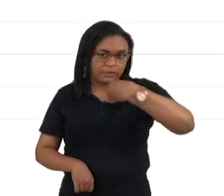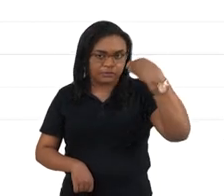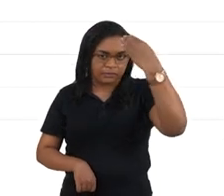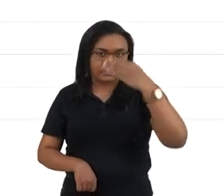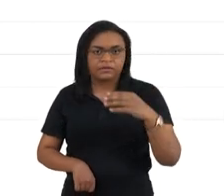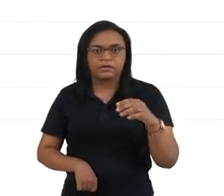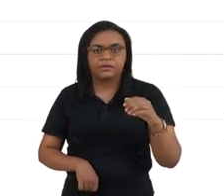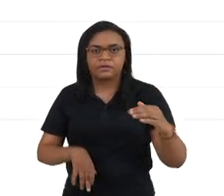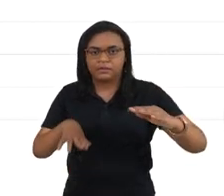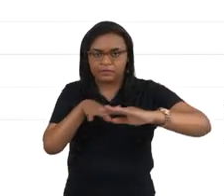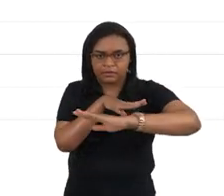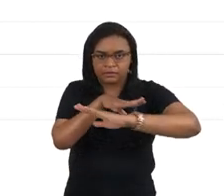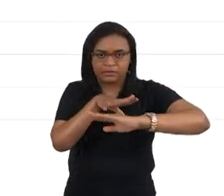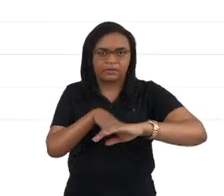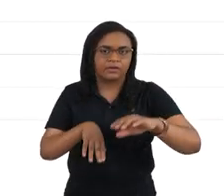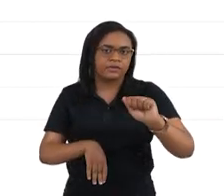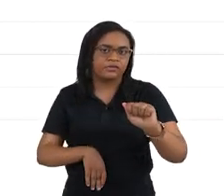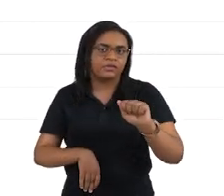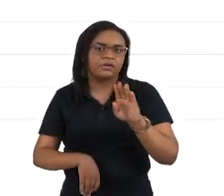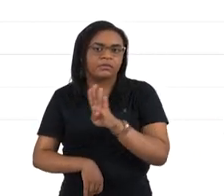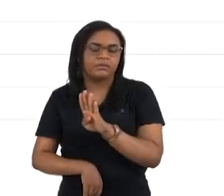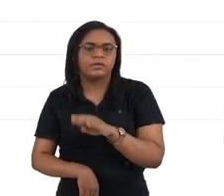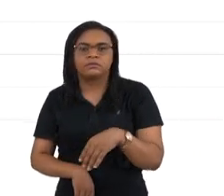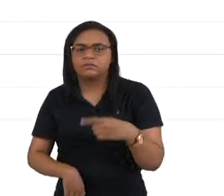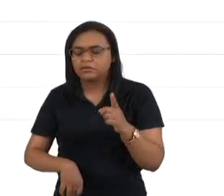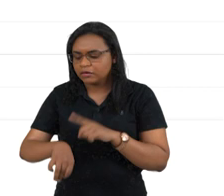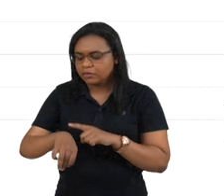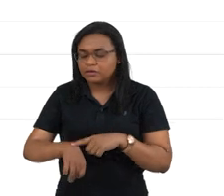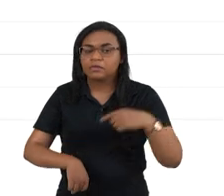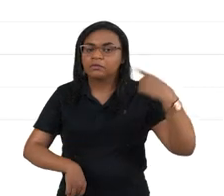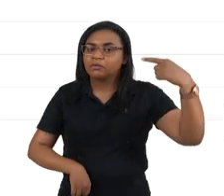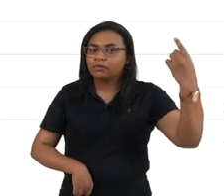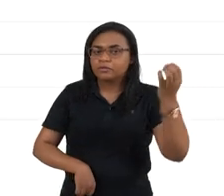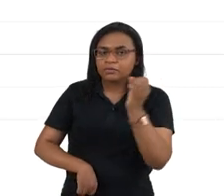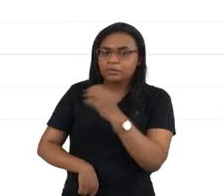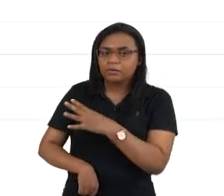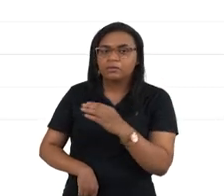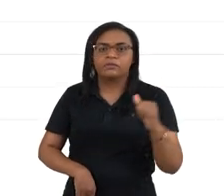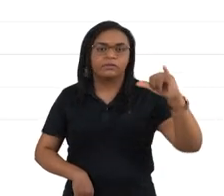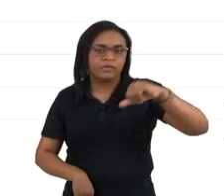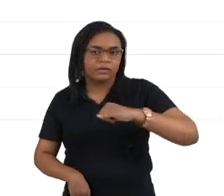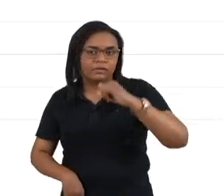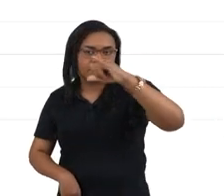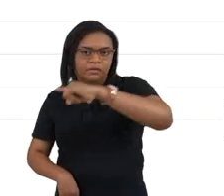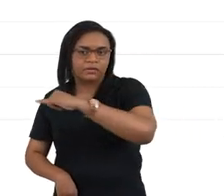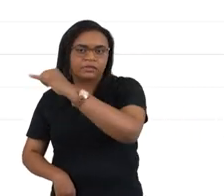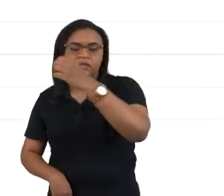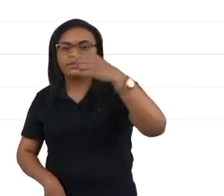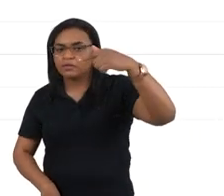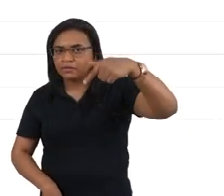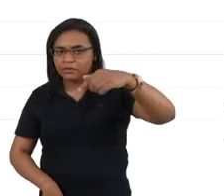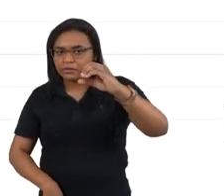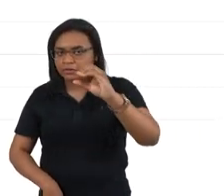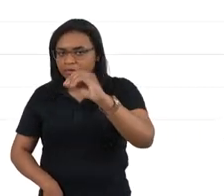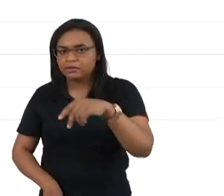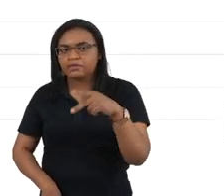B. Que tempo gastaria outro avião para percorrer o mesmo trajeto se a velocidade fosse 750 km por hora? Então, vamos